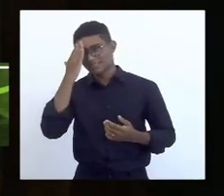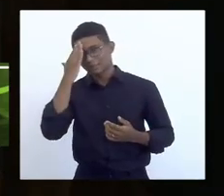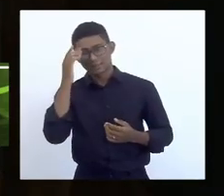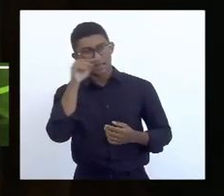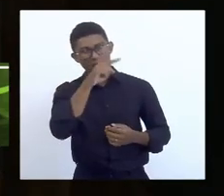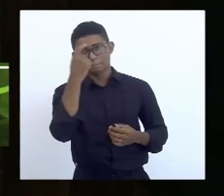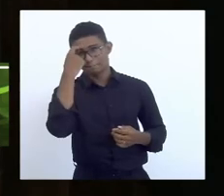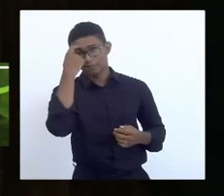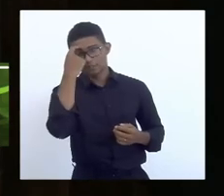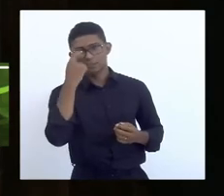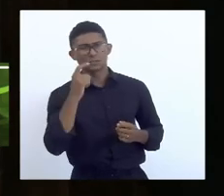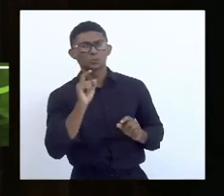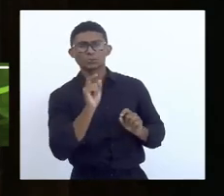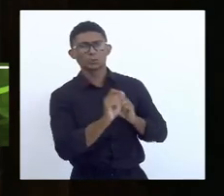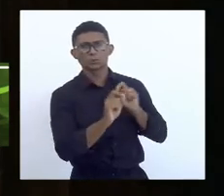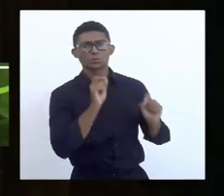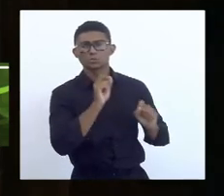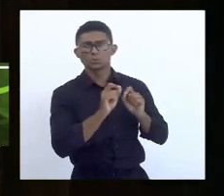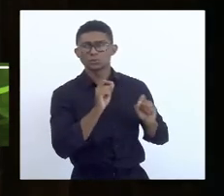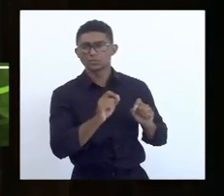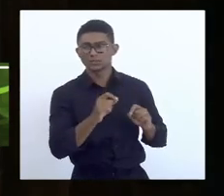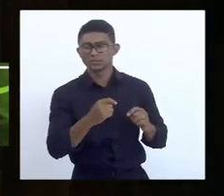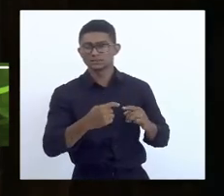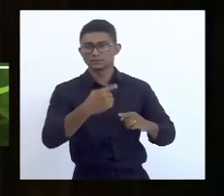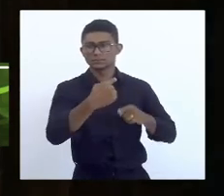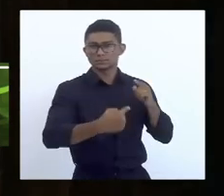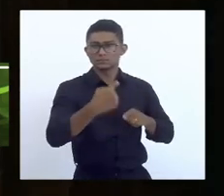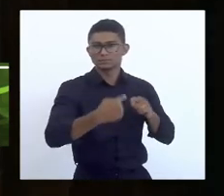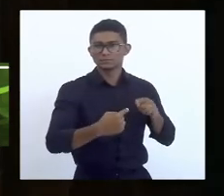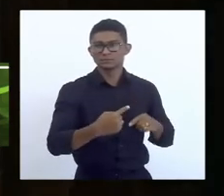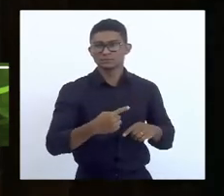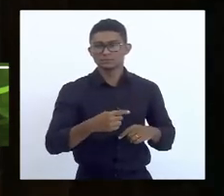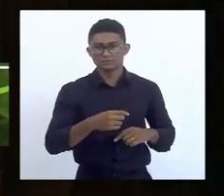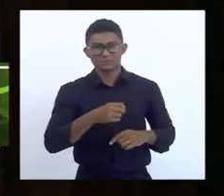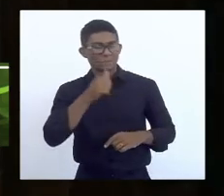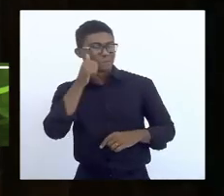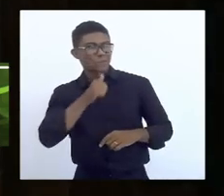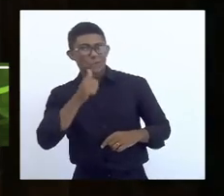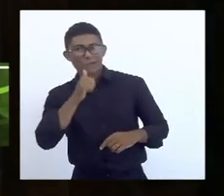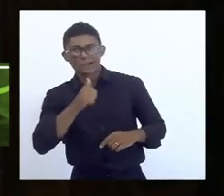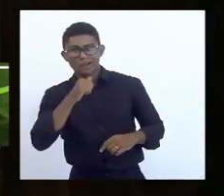pensando as mulheres no cenário político, mulher não gosta de política.